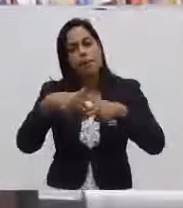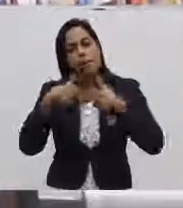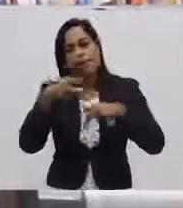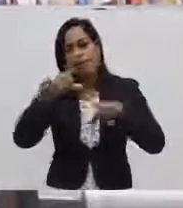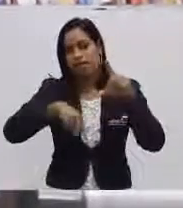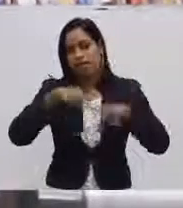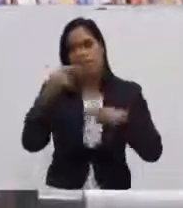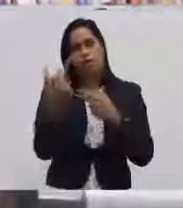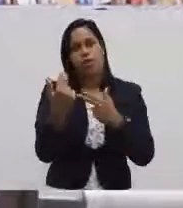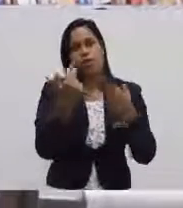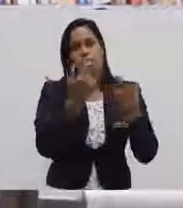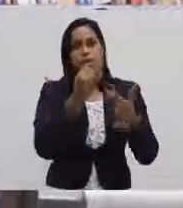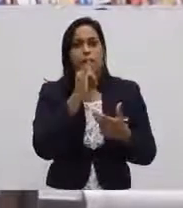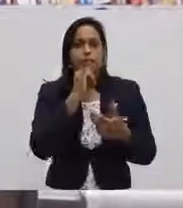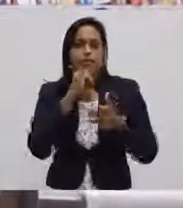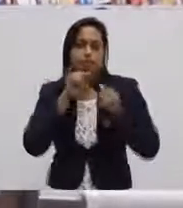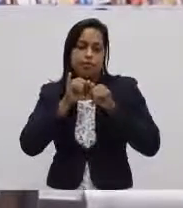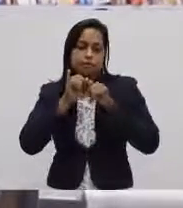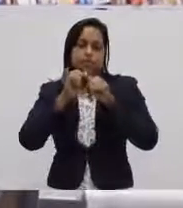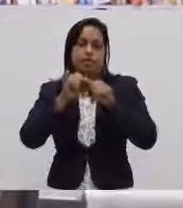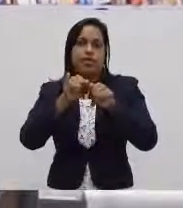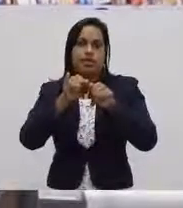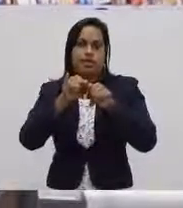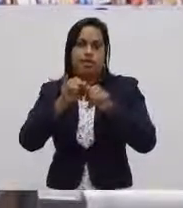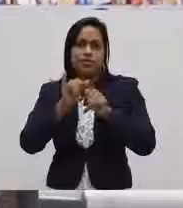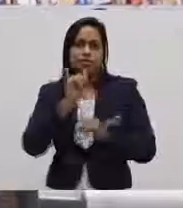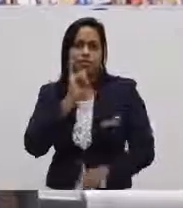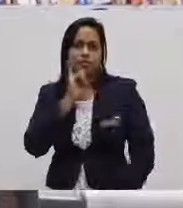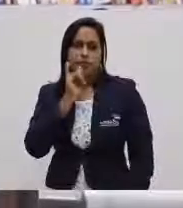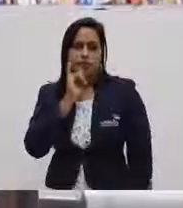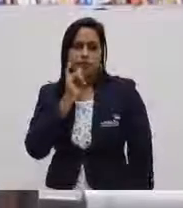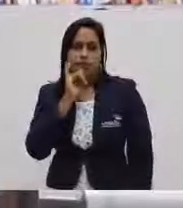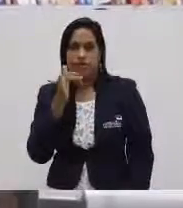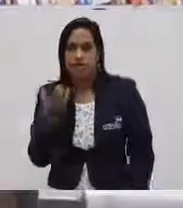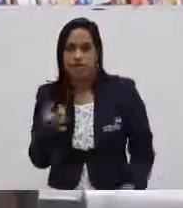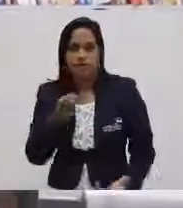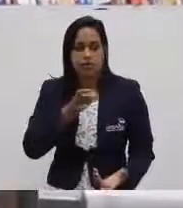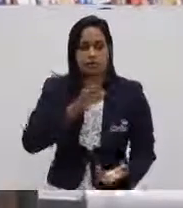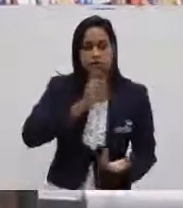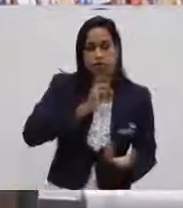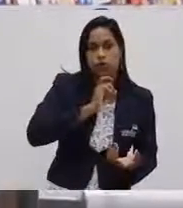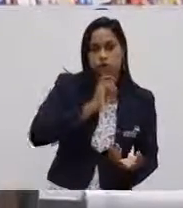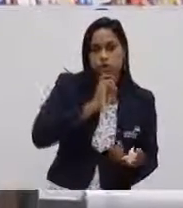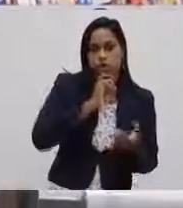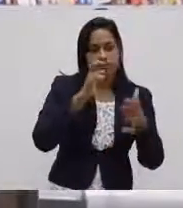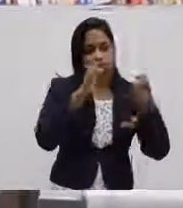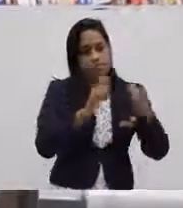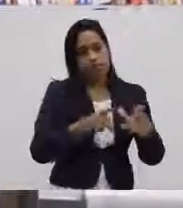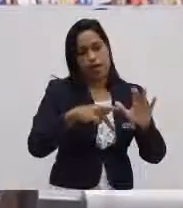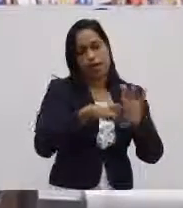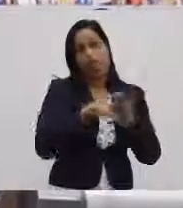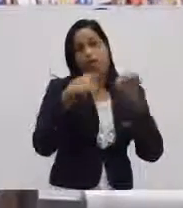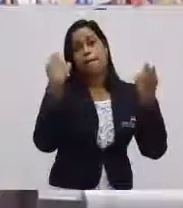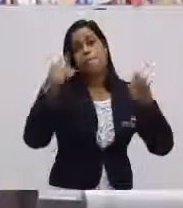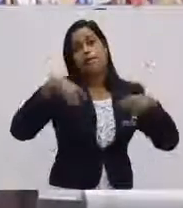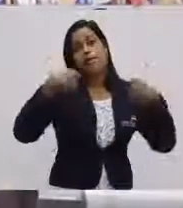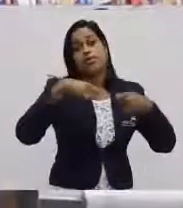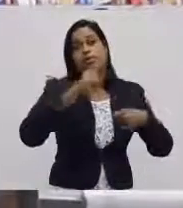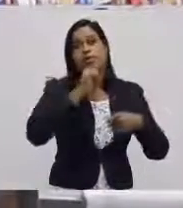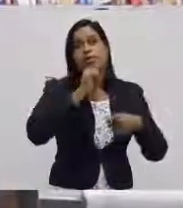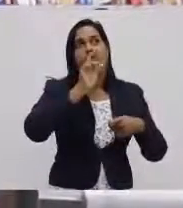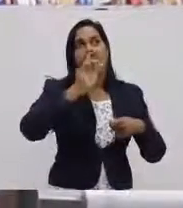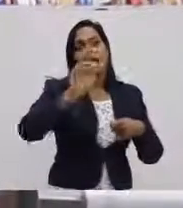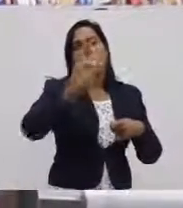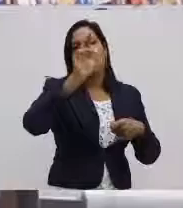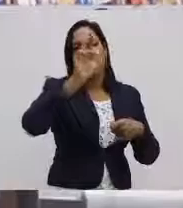Um exemplo disso é um supermercado, onde, por exemplo, os congelados ficam numa mesma área porque eles precisam de necessidades